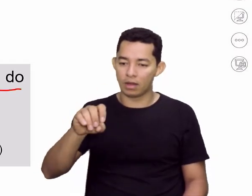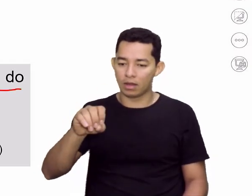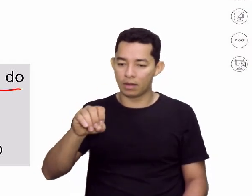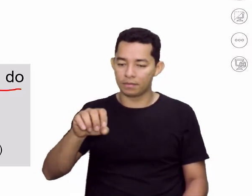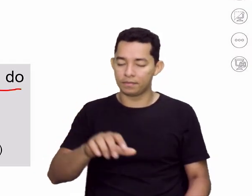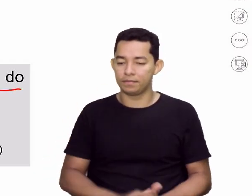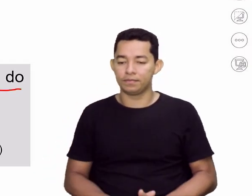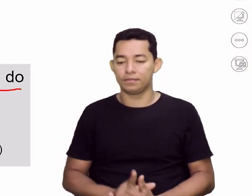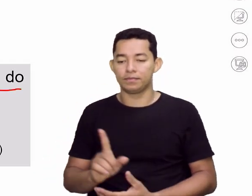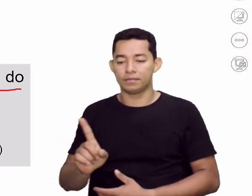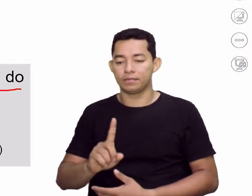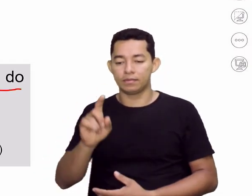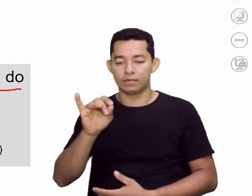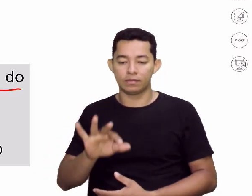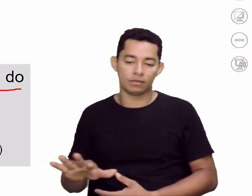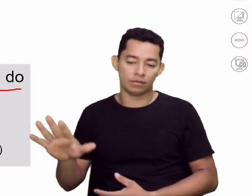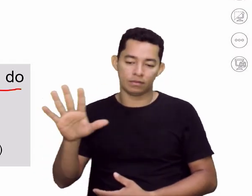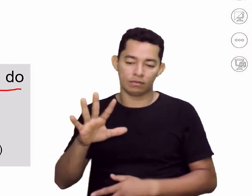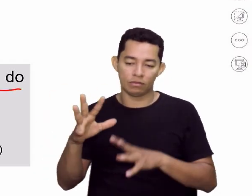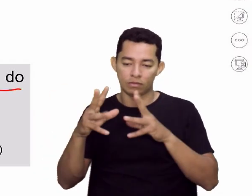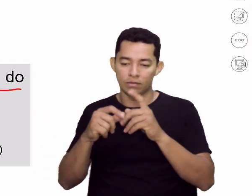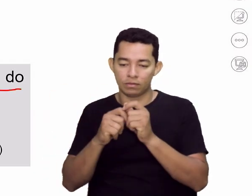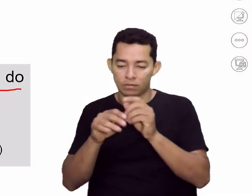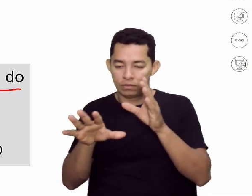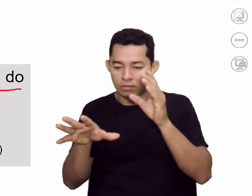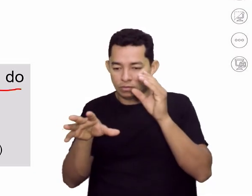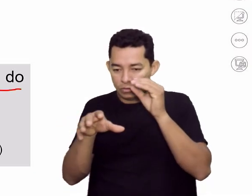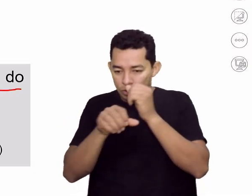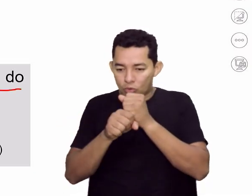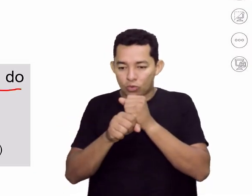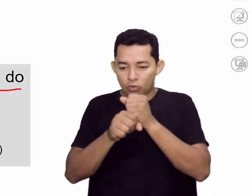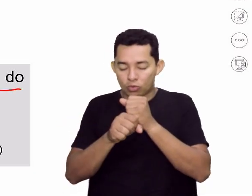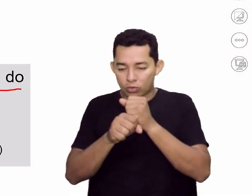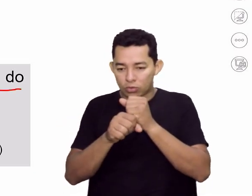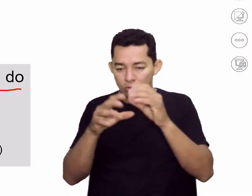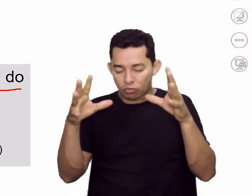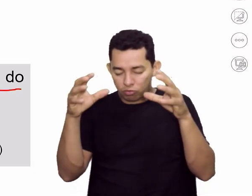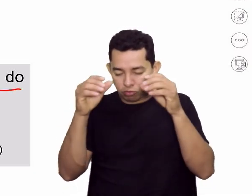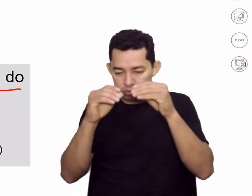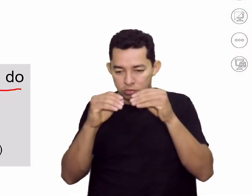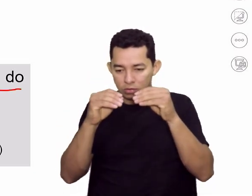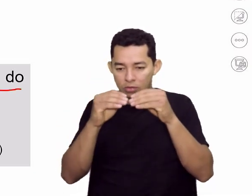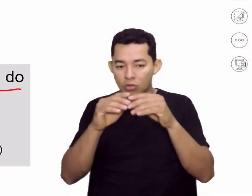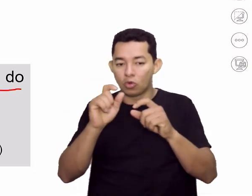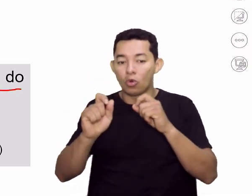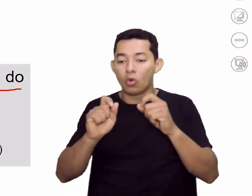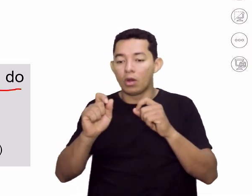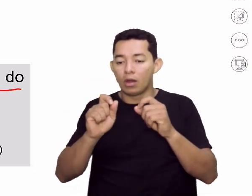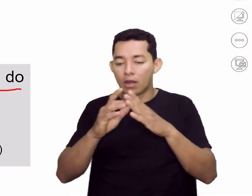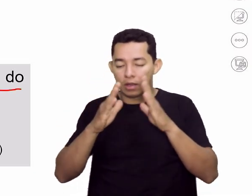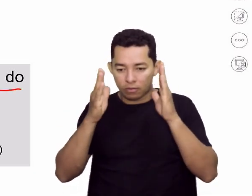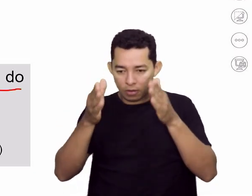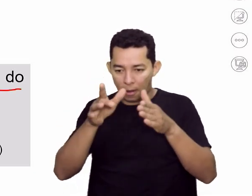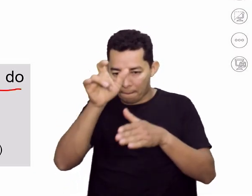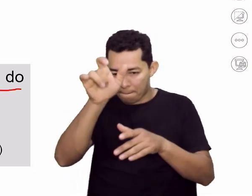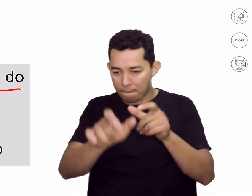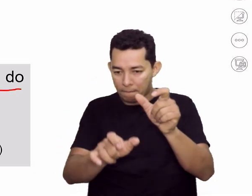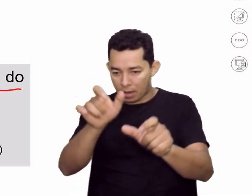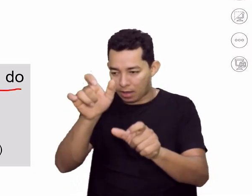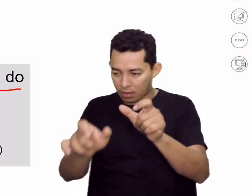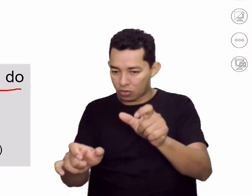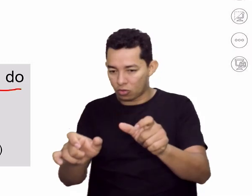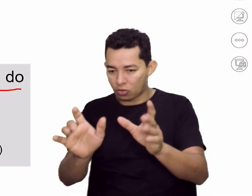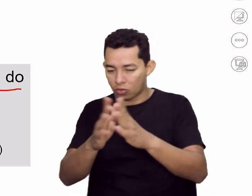era a imagem, era tudo escurecido, né? E o que era pessoa, o que era para estar no centro da cena, era com a